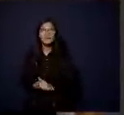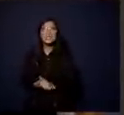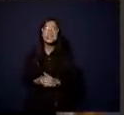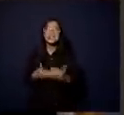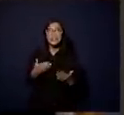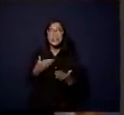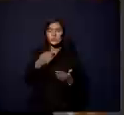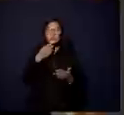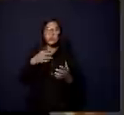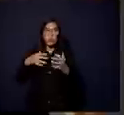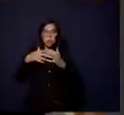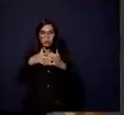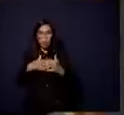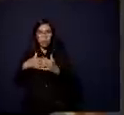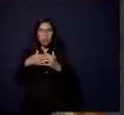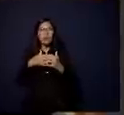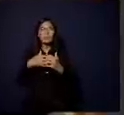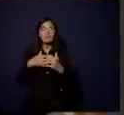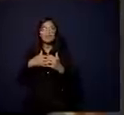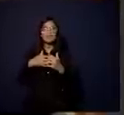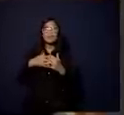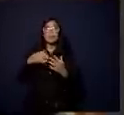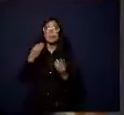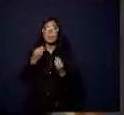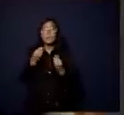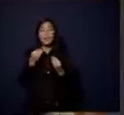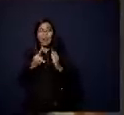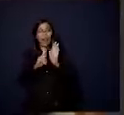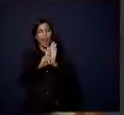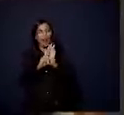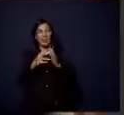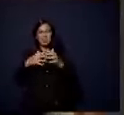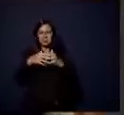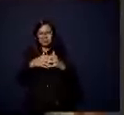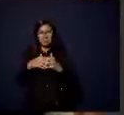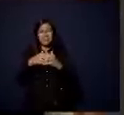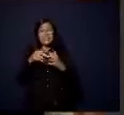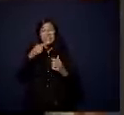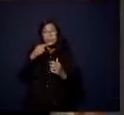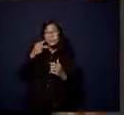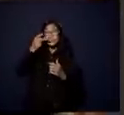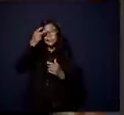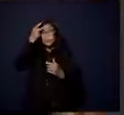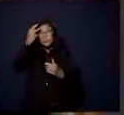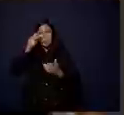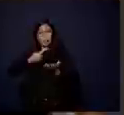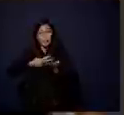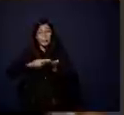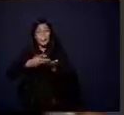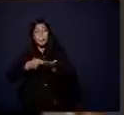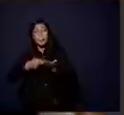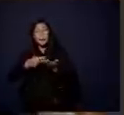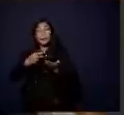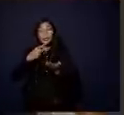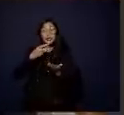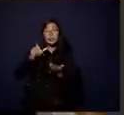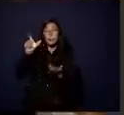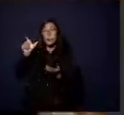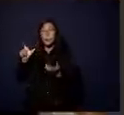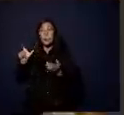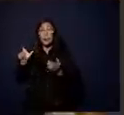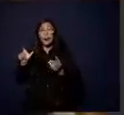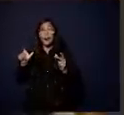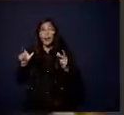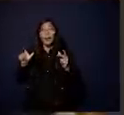complexidade gera litígio porque quando você tem regras complexas sempre vai ter a possibilidade de interpretação diferente entre o contribuinte e o físico